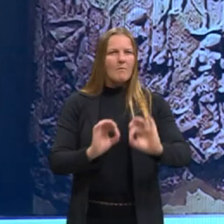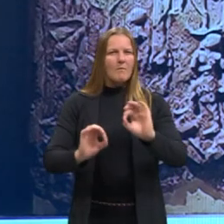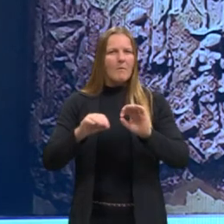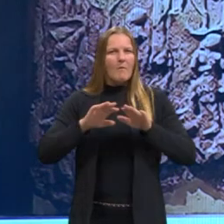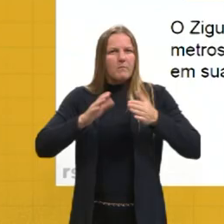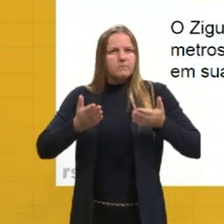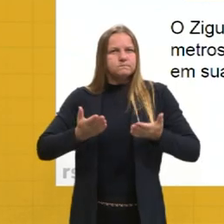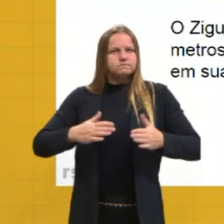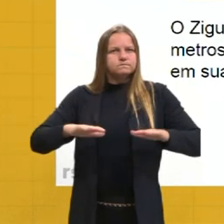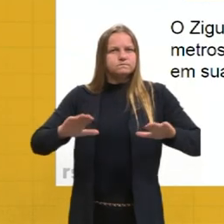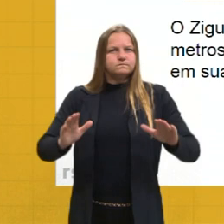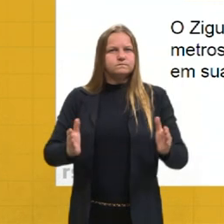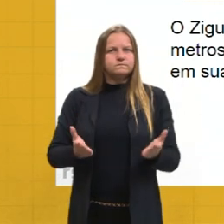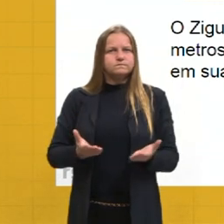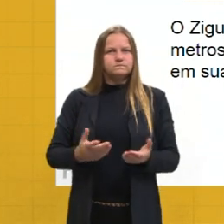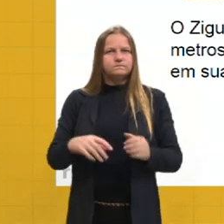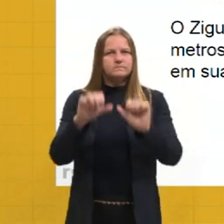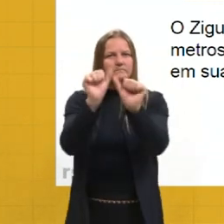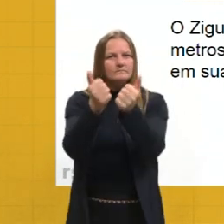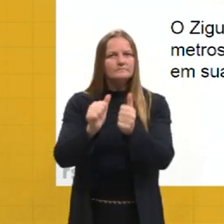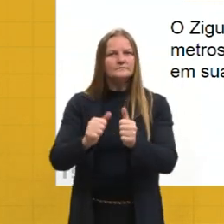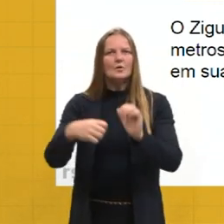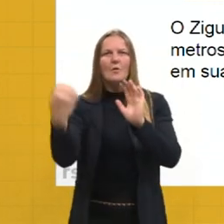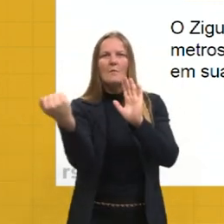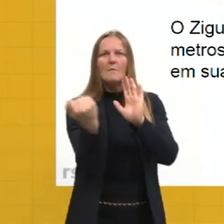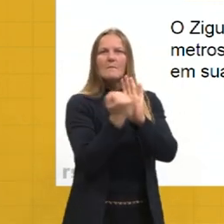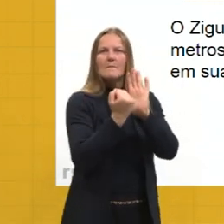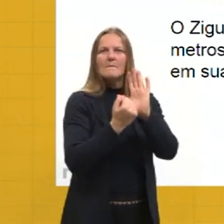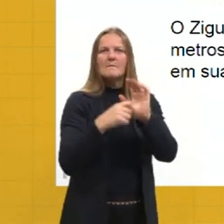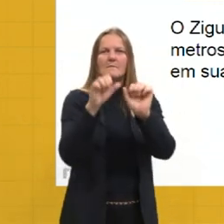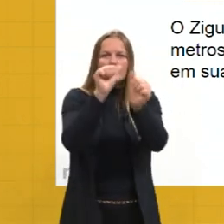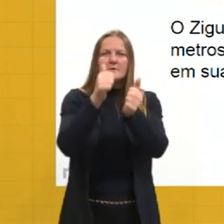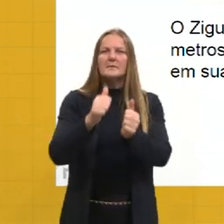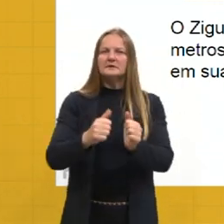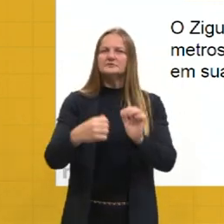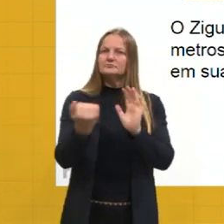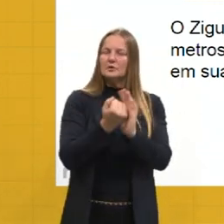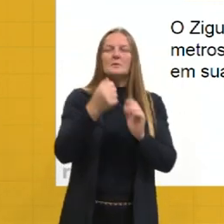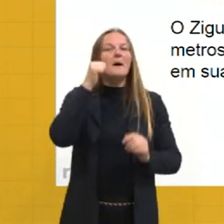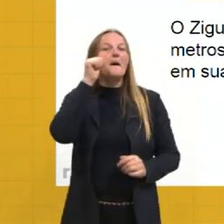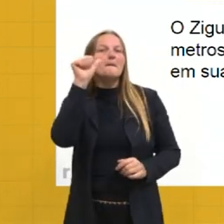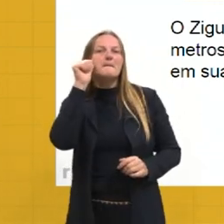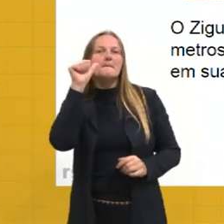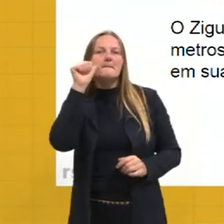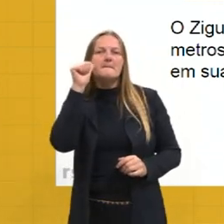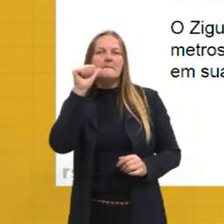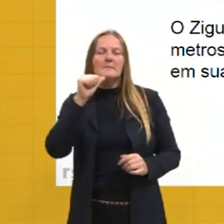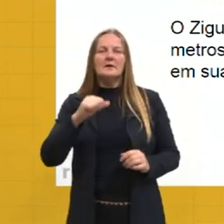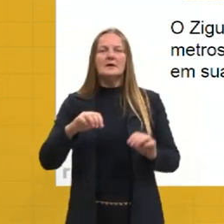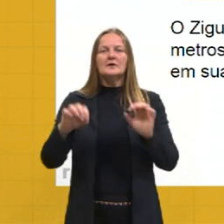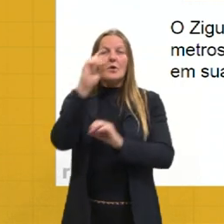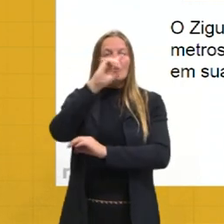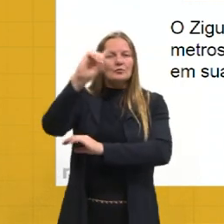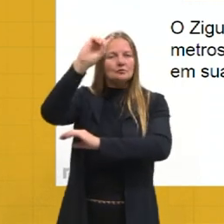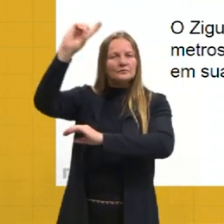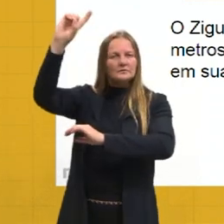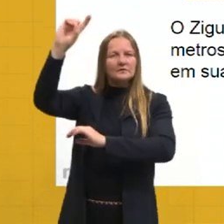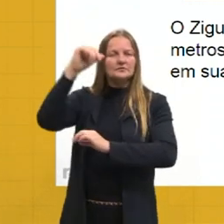presente nos povos de antigamente essa imagem da mulher como uma deusa